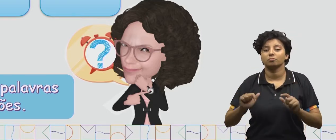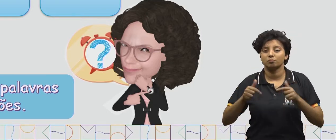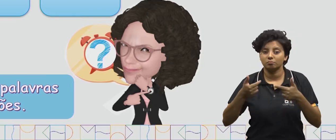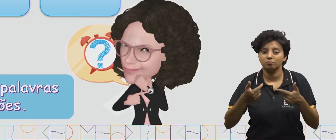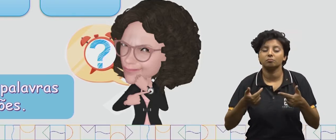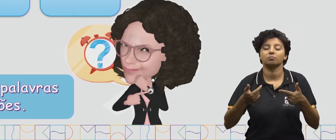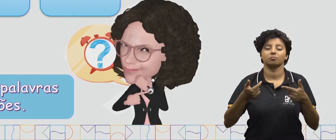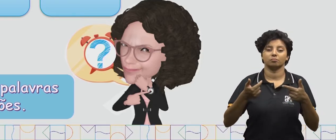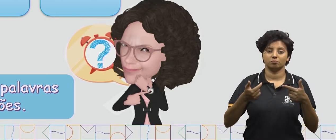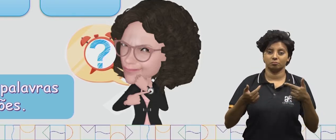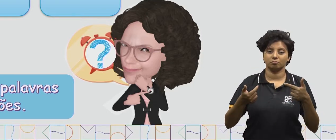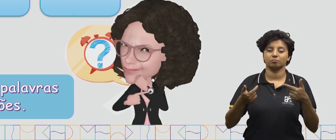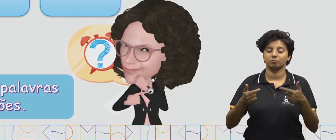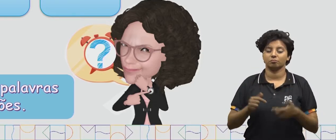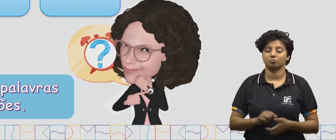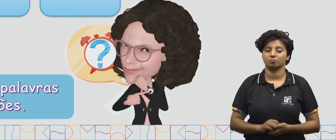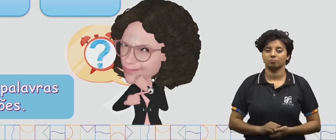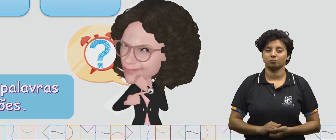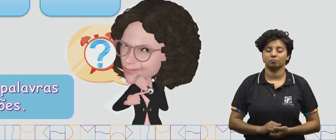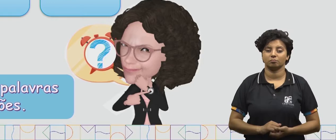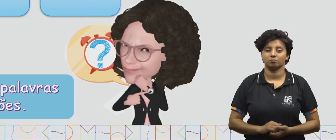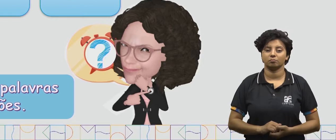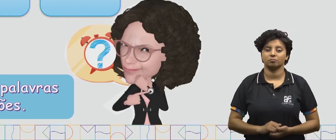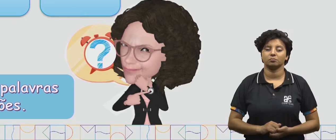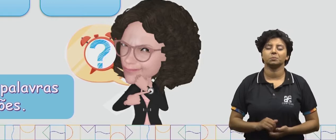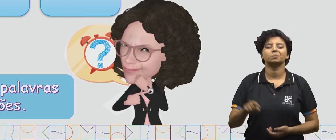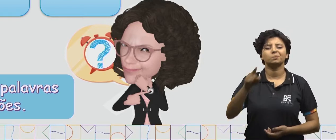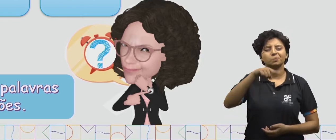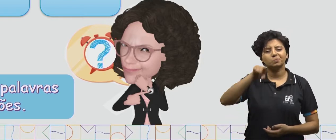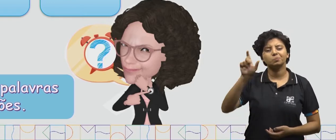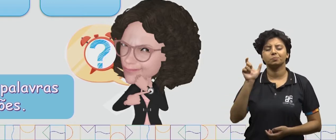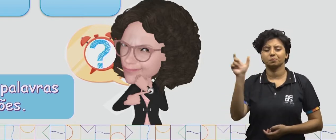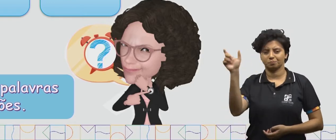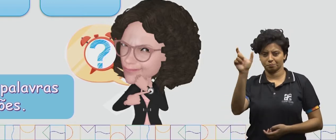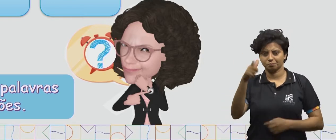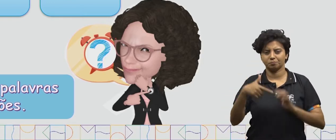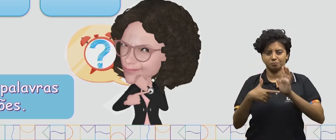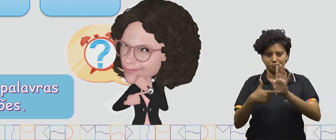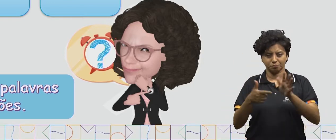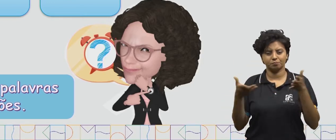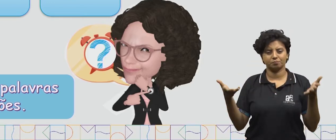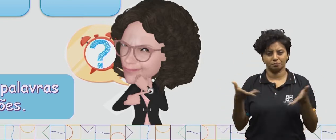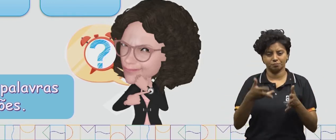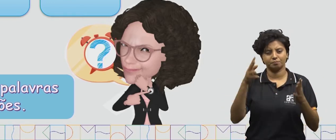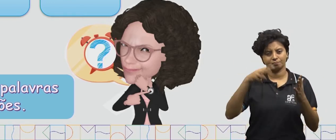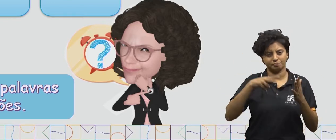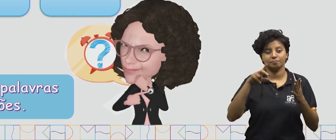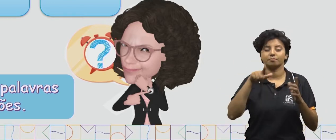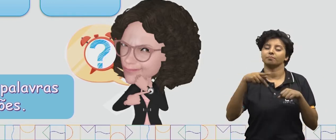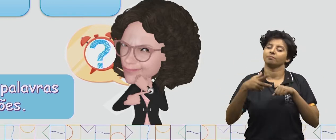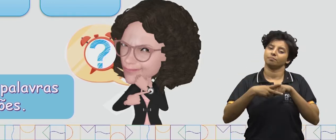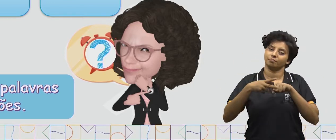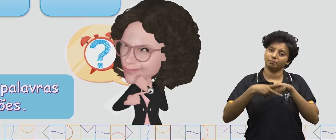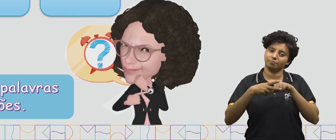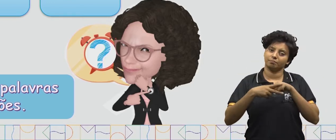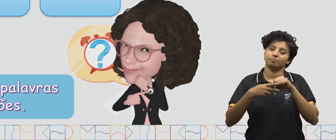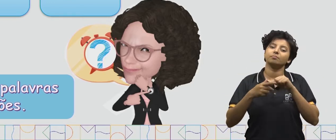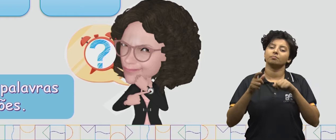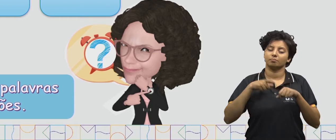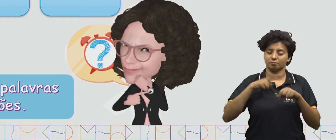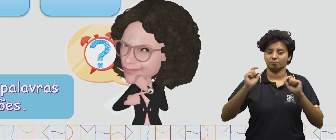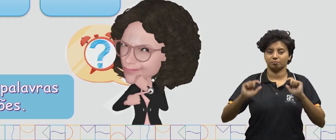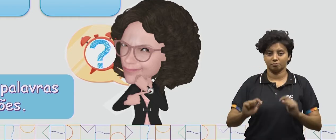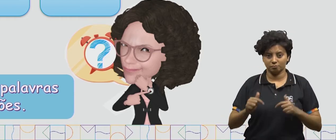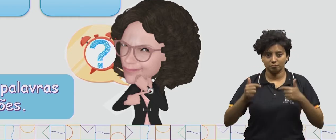ações, ou seja, fazer algo. Todas essas palavras que acabamos de ler são verbos, pois